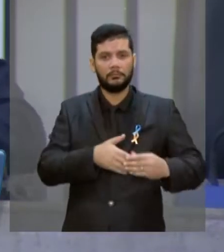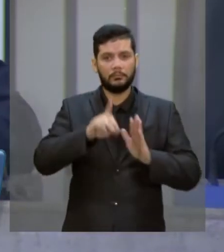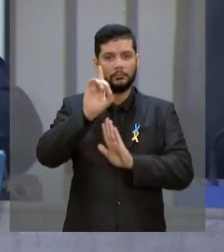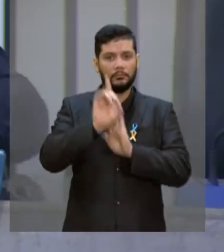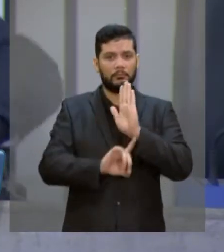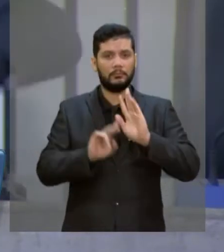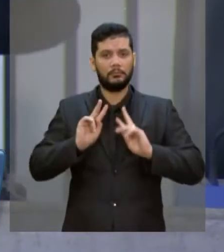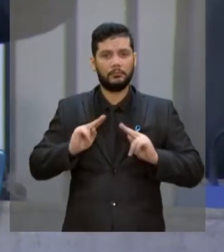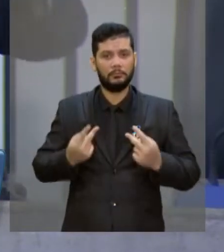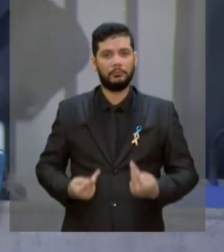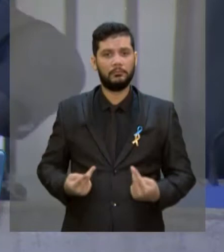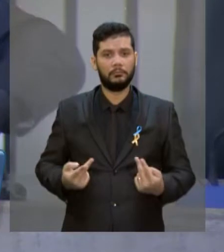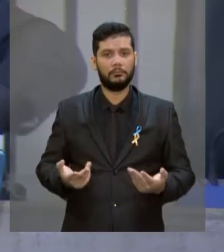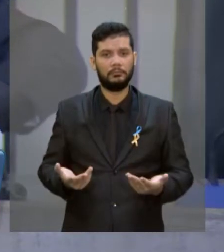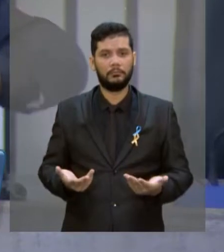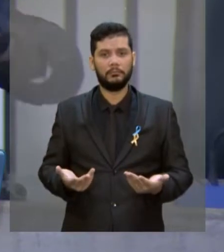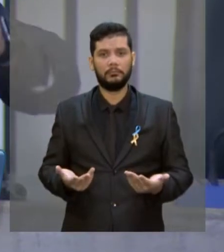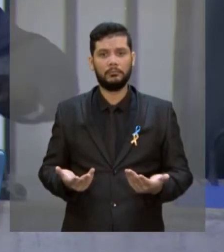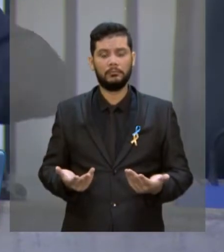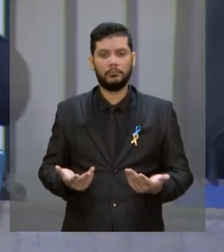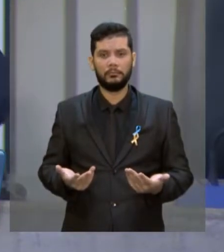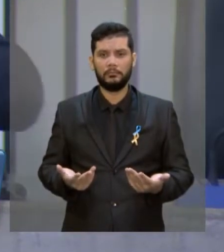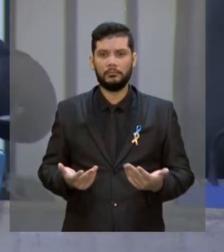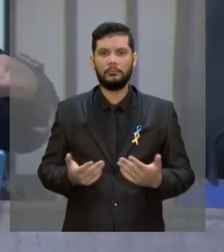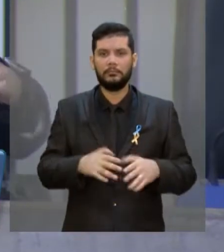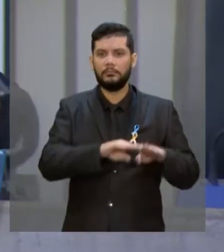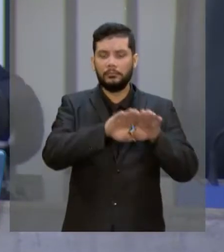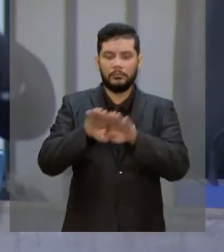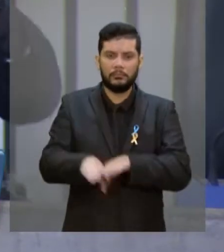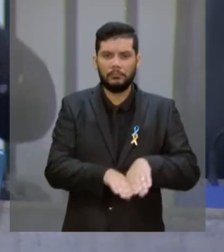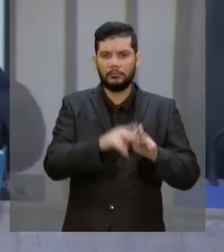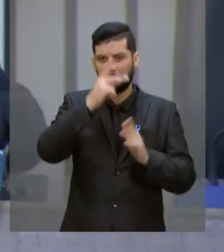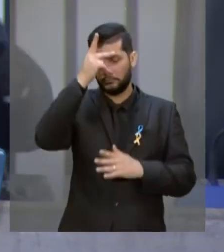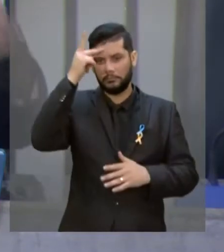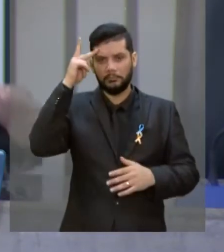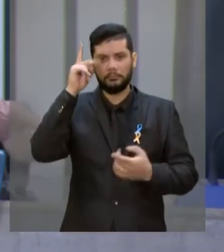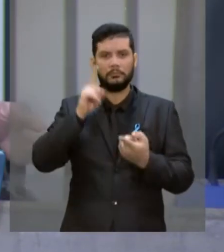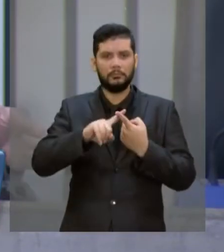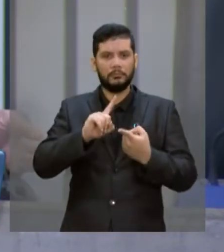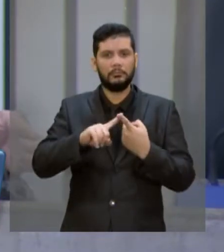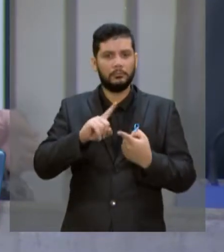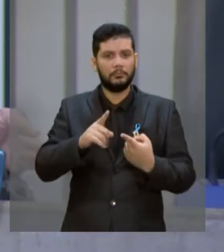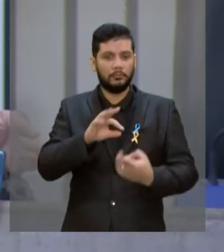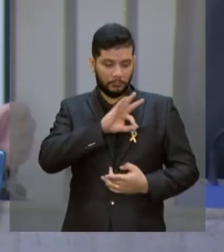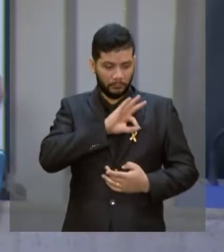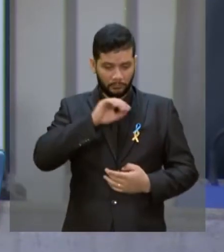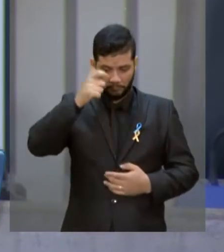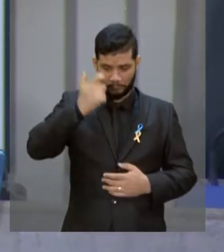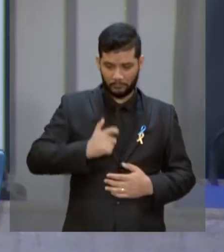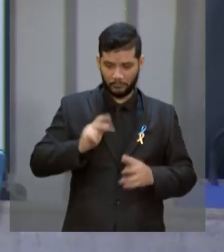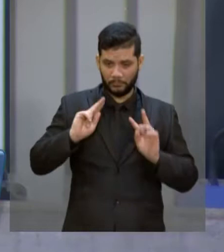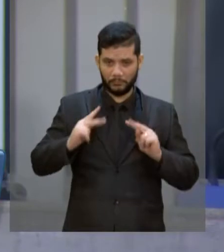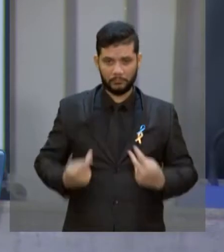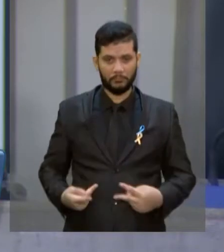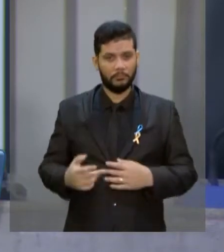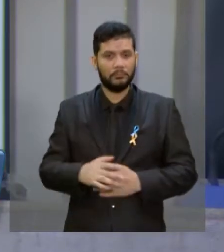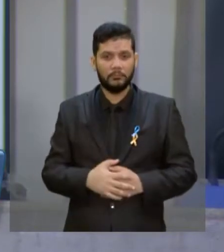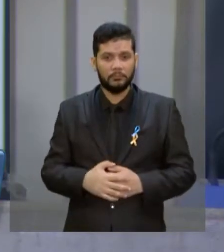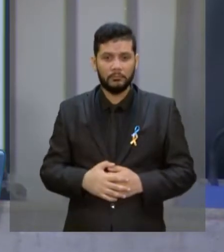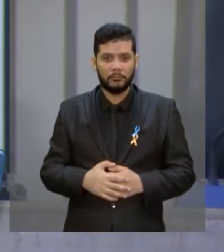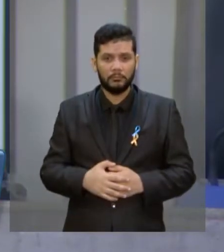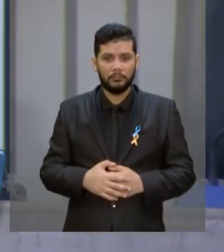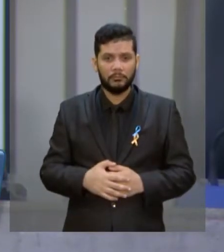humanos, o que é um paradoxo, porque direitos humanos é para todas as pessoas e policial é pessoa. Né? Então a gente vê que